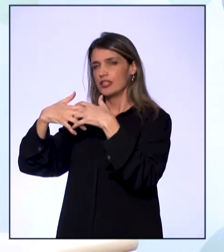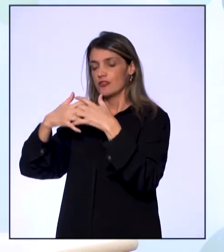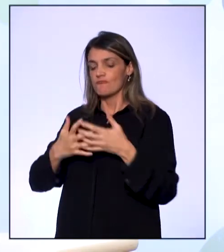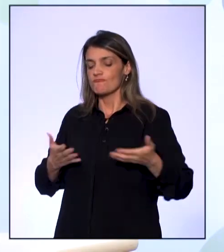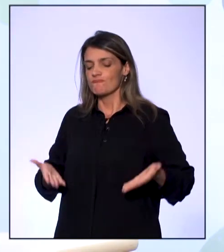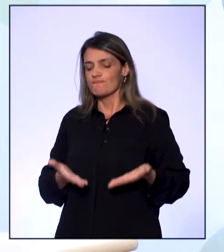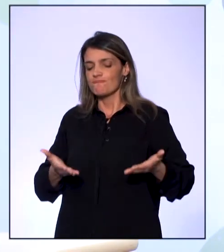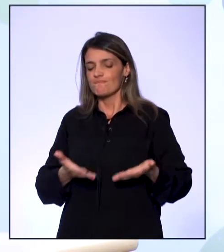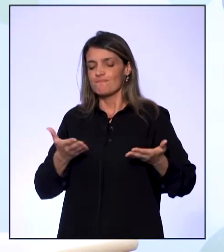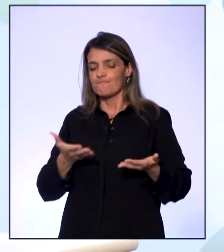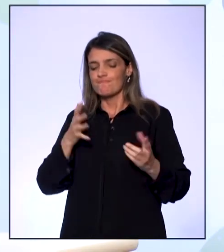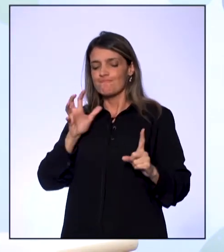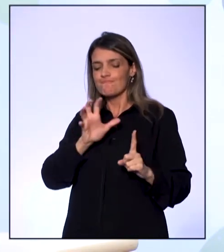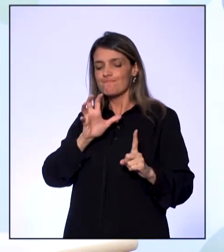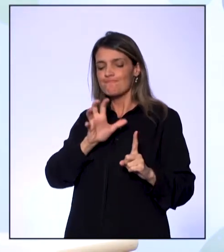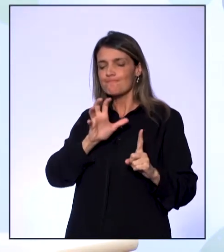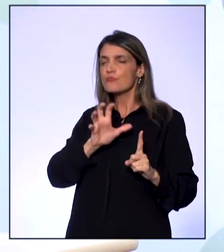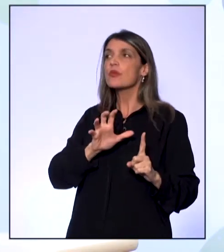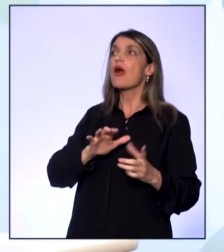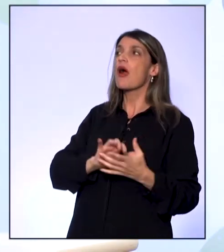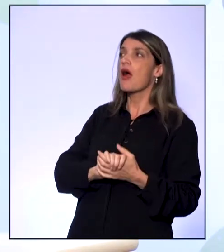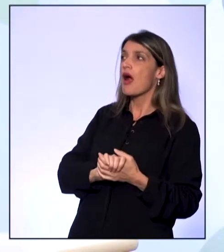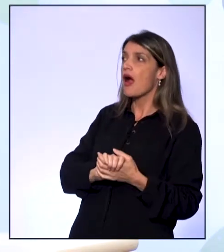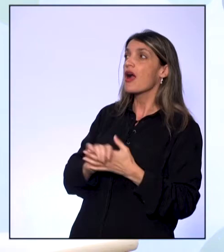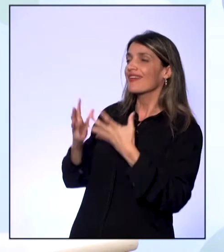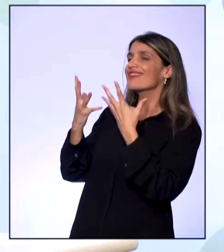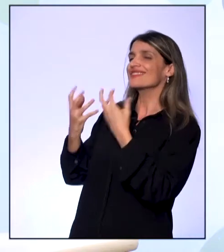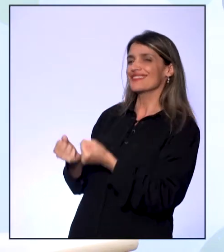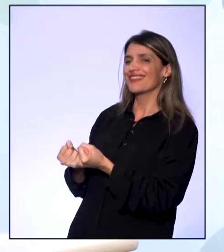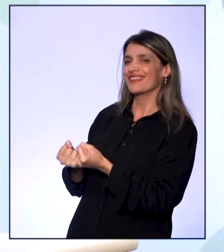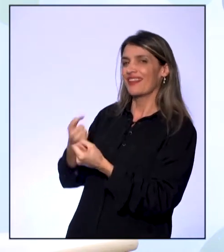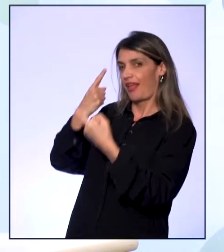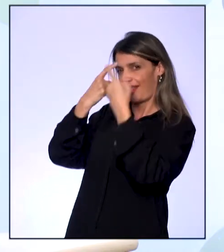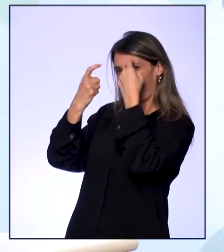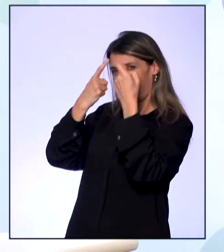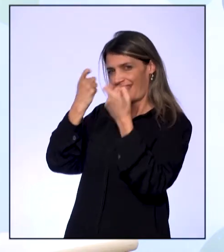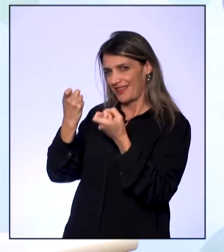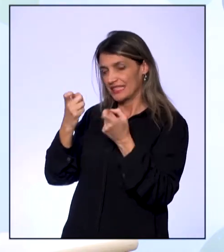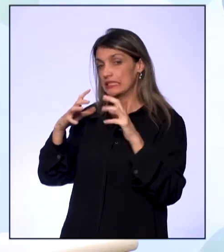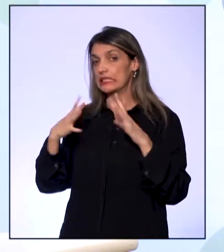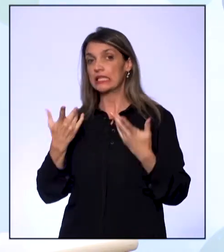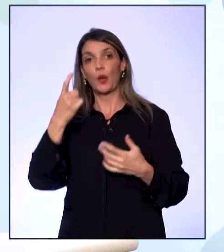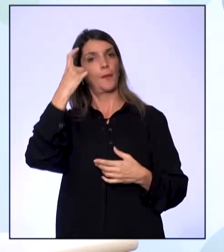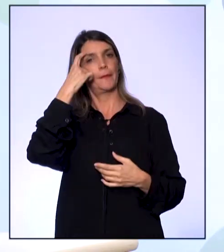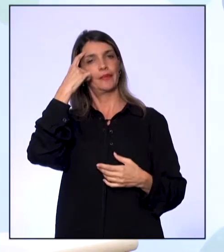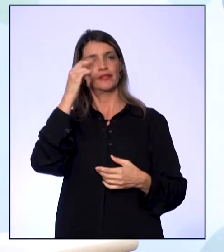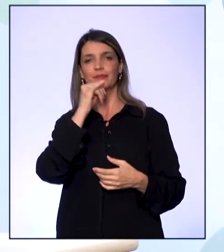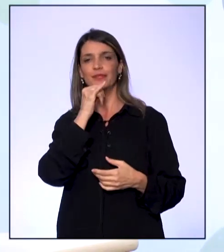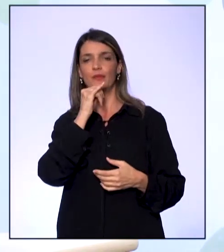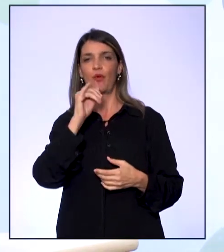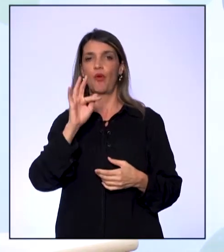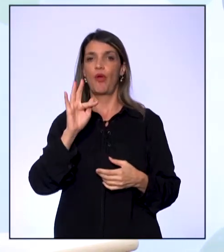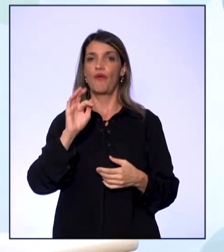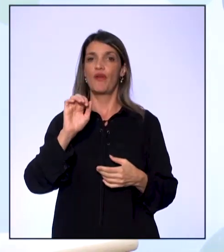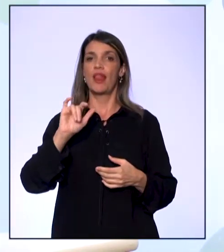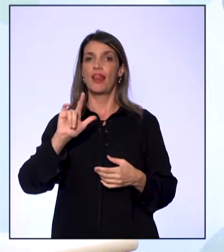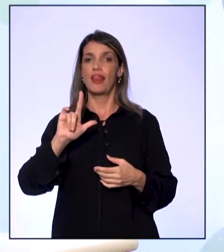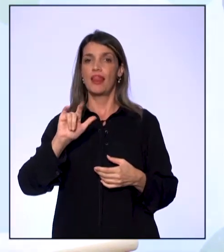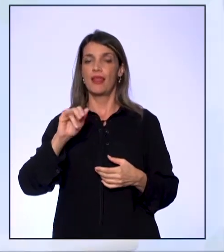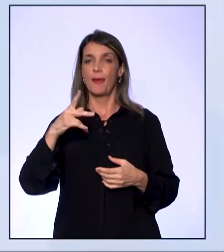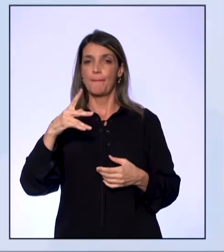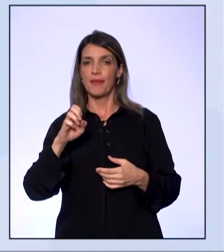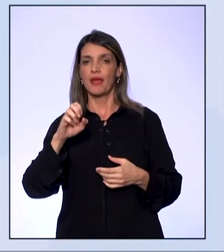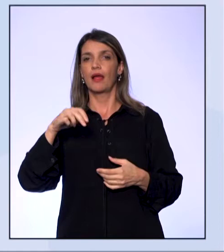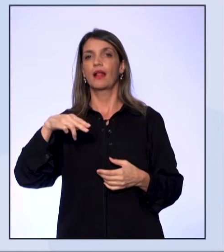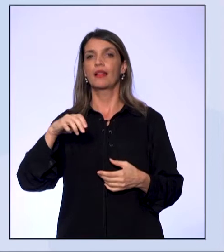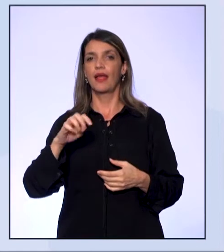que você aproxime suas ideias às ideias deles. Então, quando a gente pensa assim, por exemplo, o Felipe Neto, o Leandro